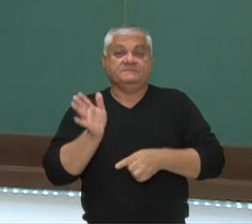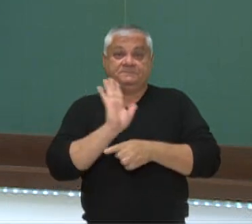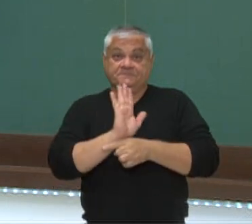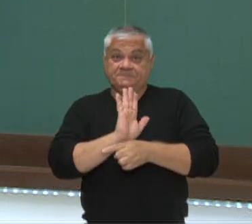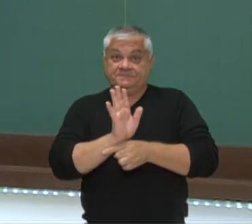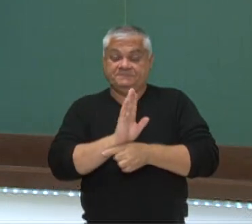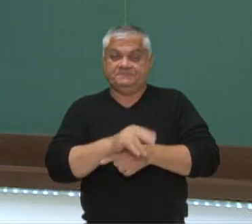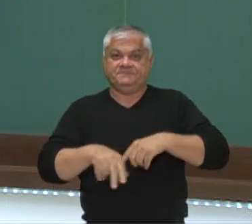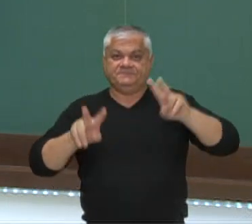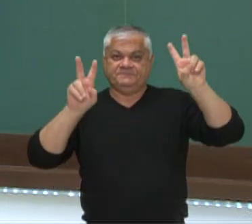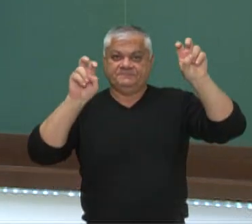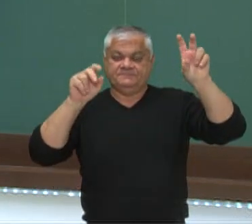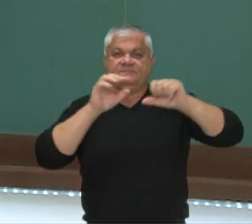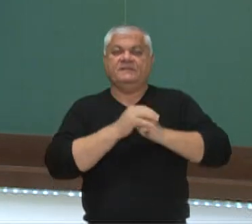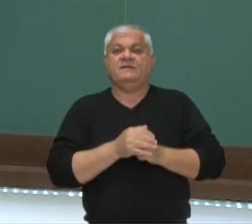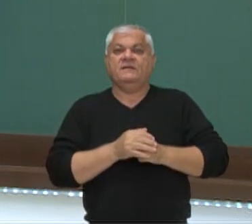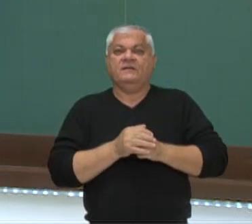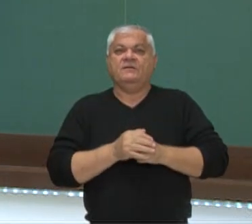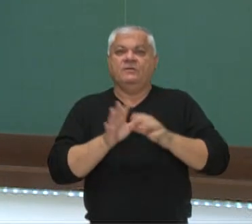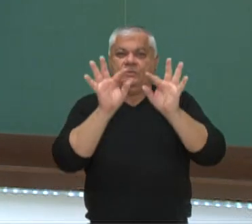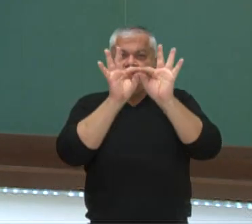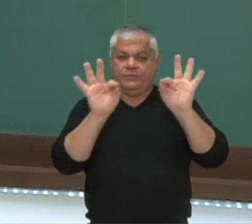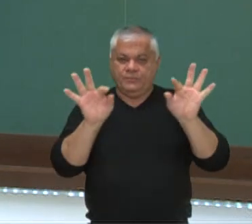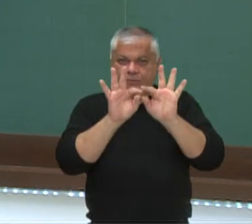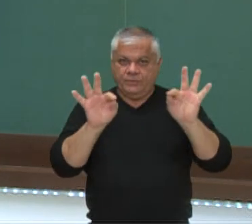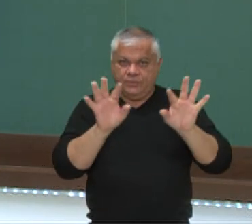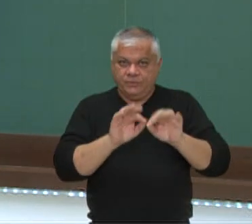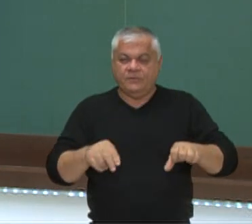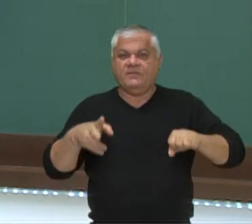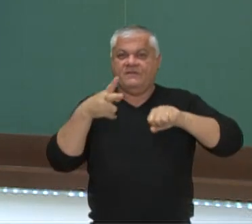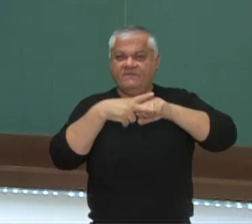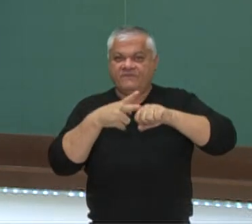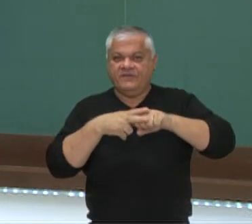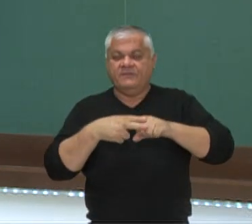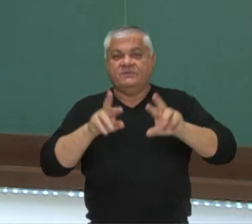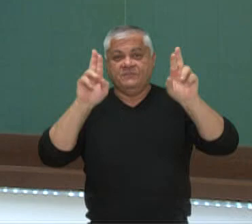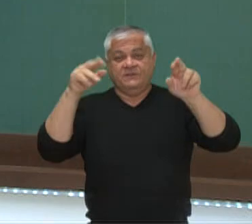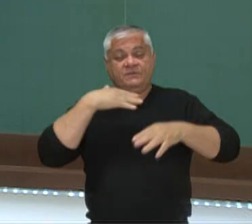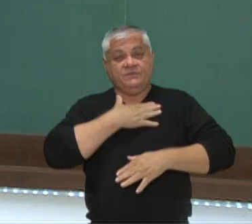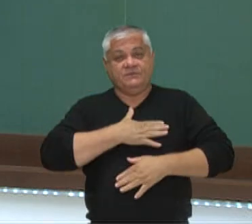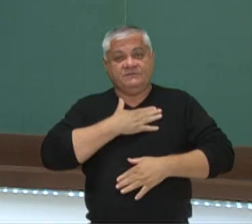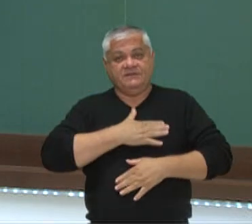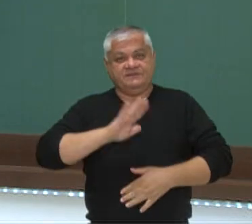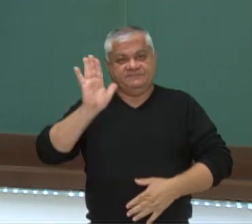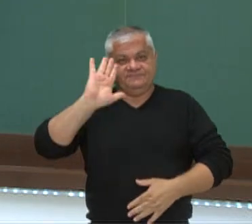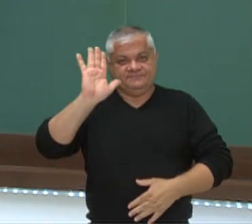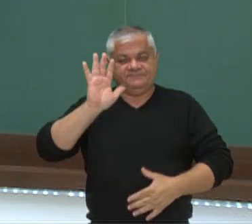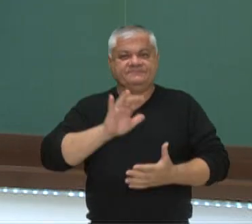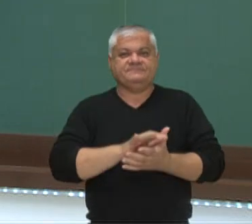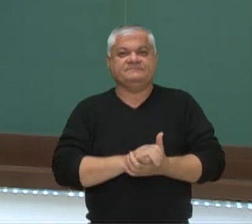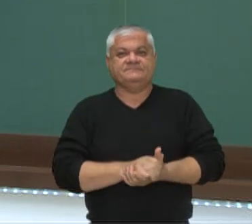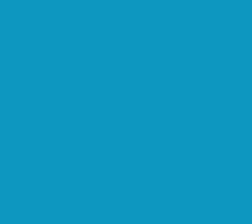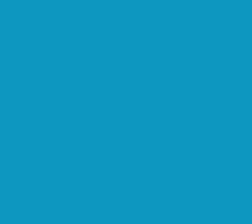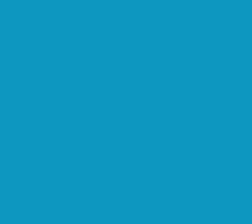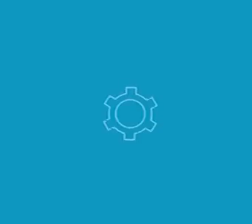Nesse vídeo, nós falamos sobre período composto por coordenação. Espero que vocês tenham gostado. Até breve.